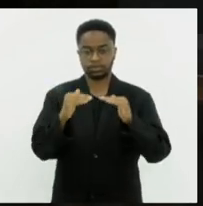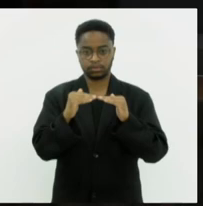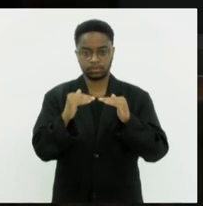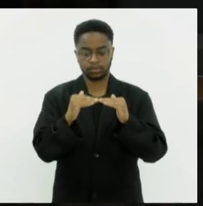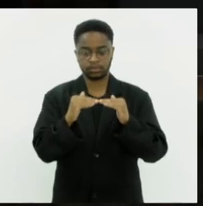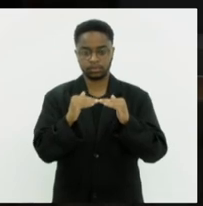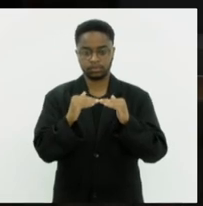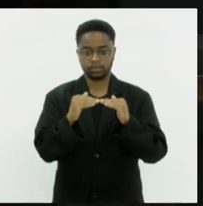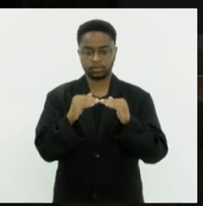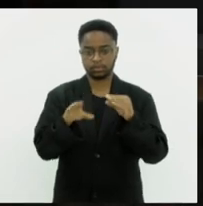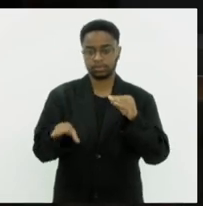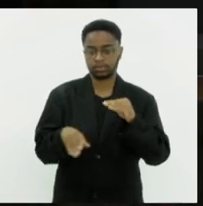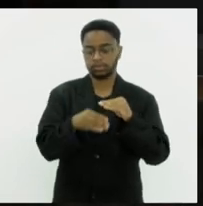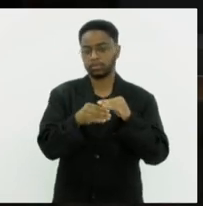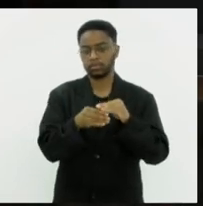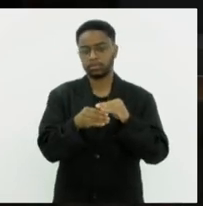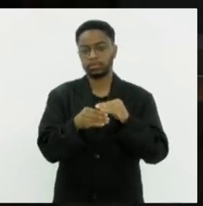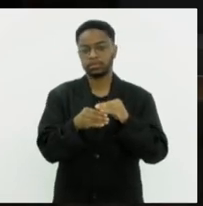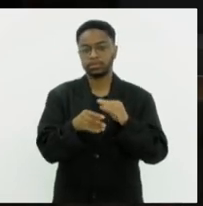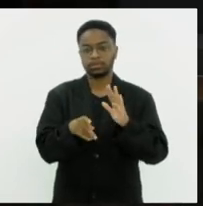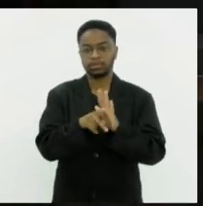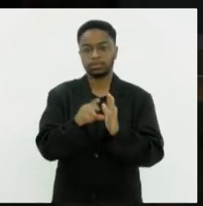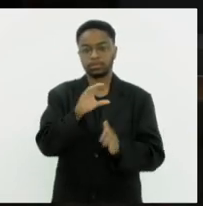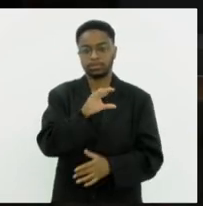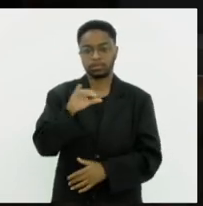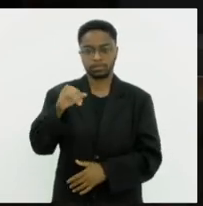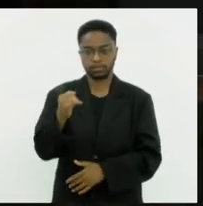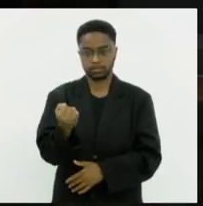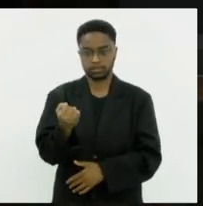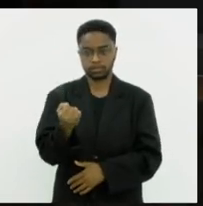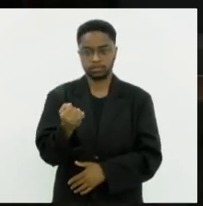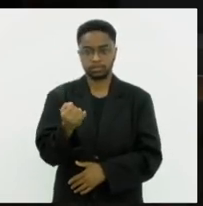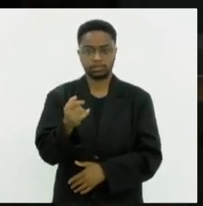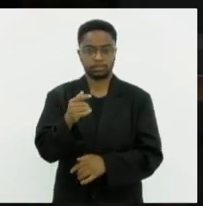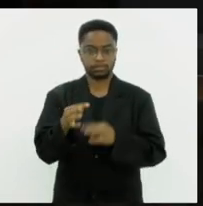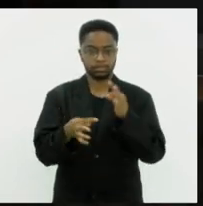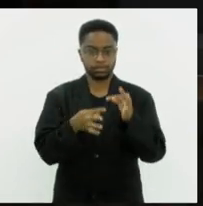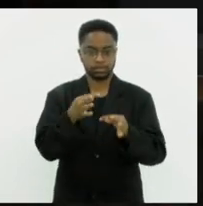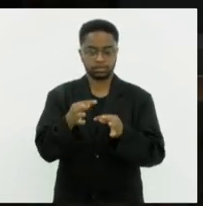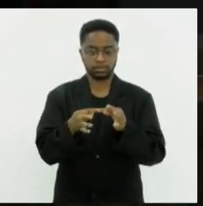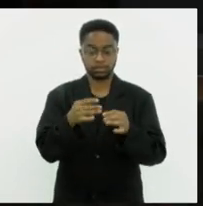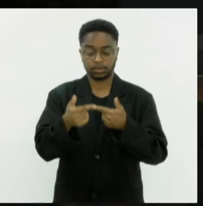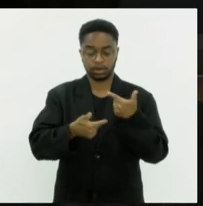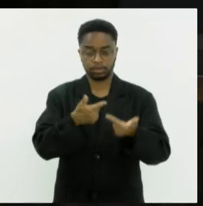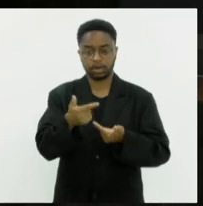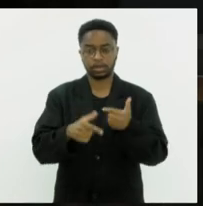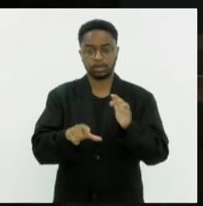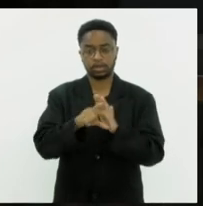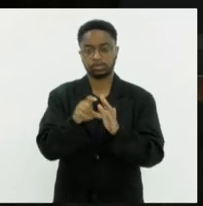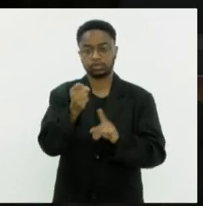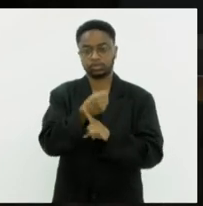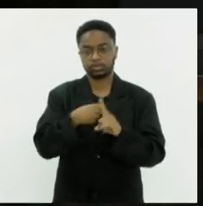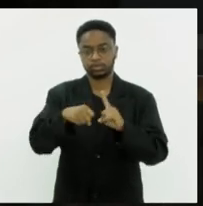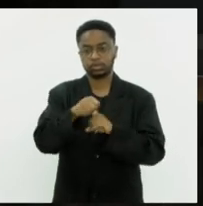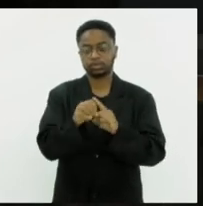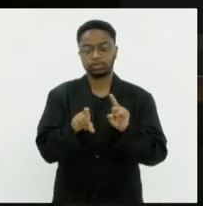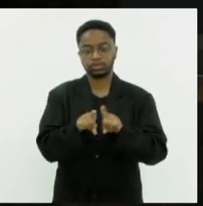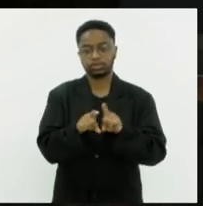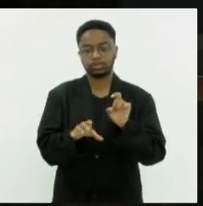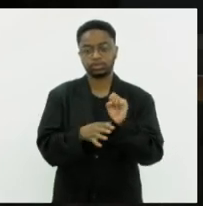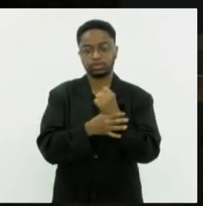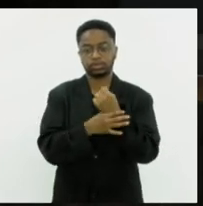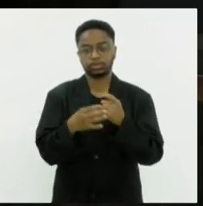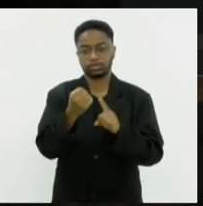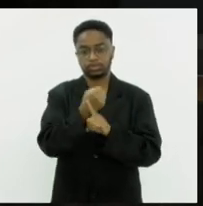favorável, com as emendas da Comissão de Constituição e Justiça. De Trabalho, Legislação Social e Seguridade Social,